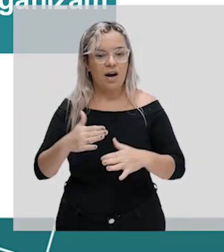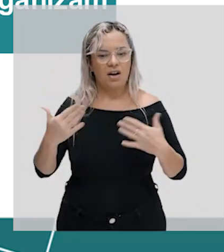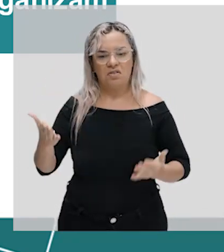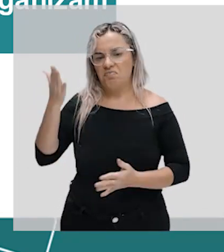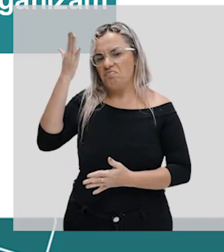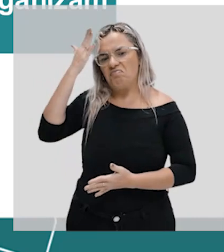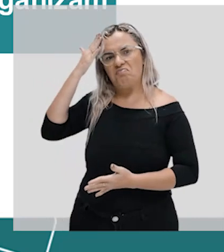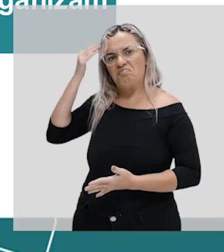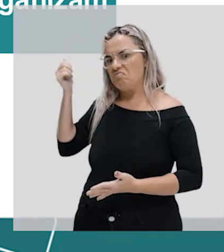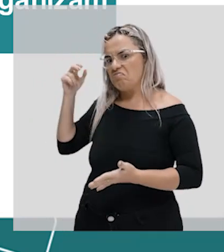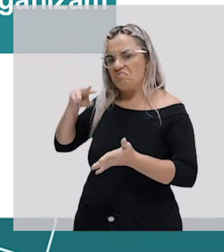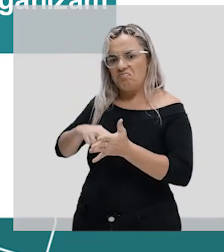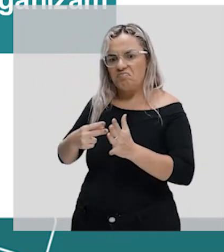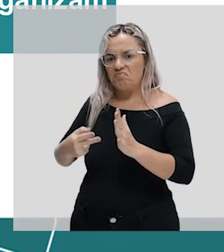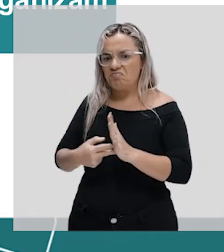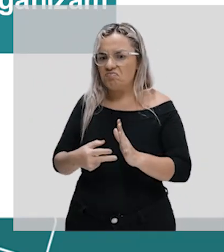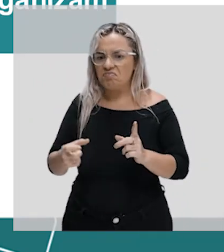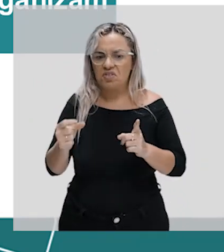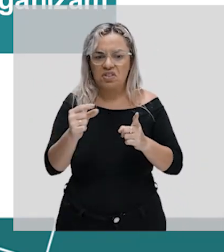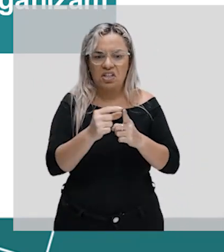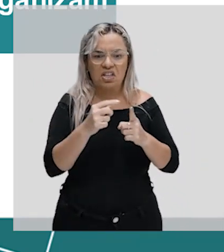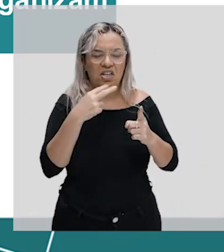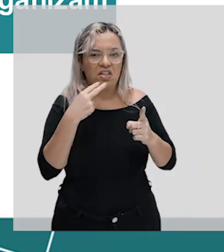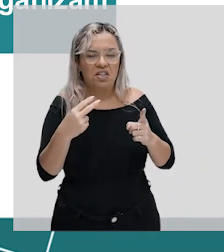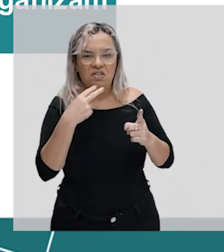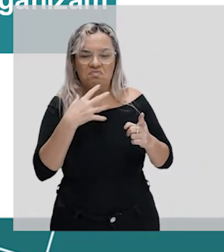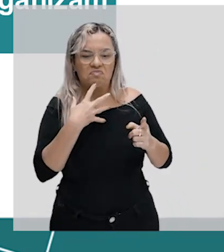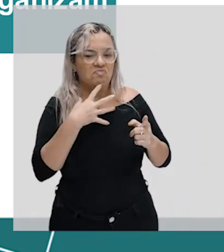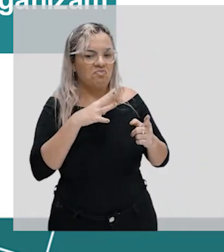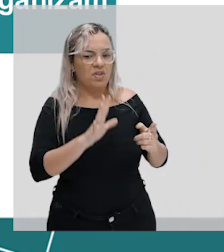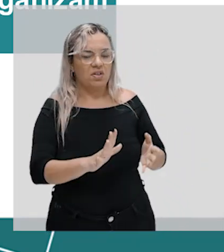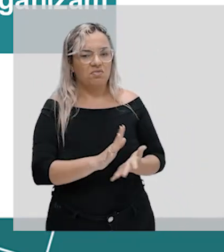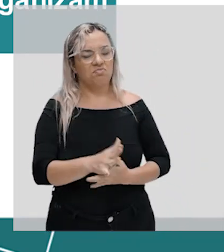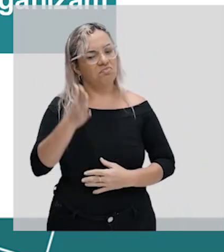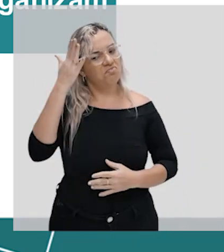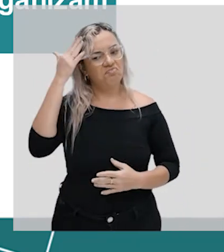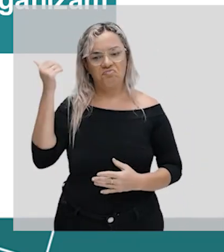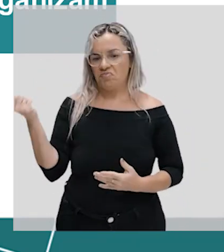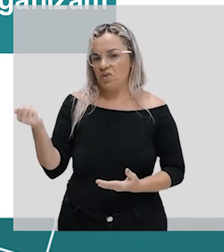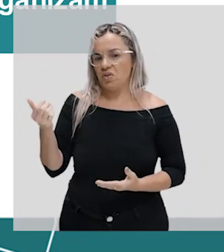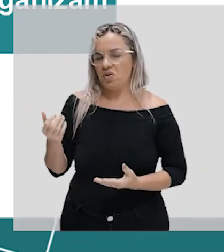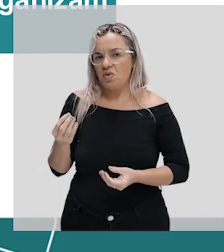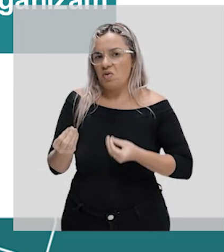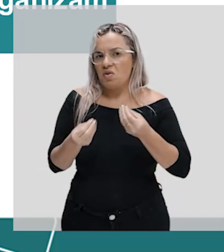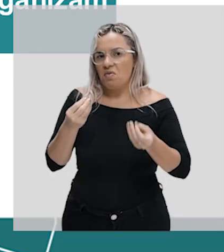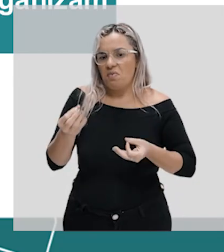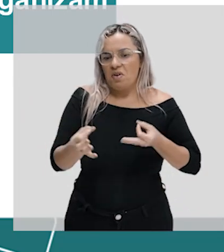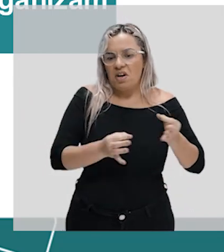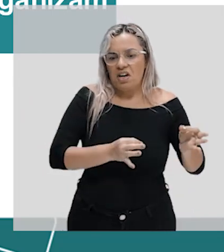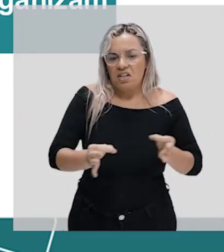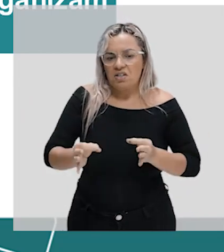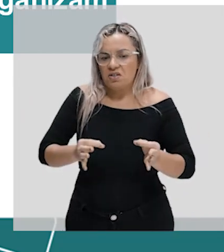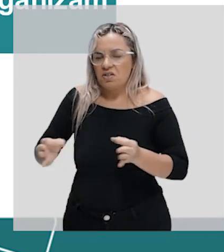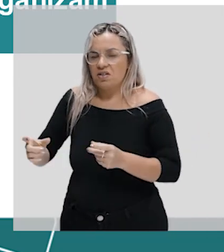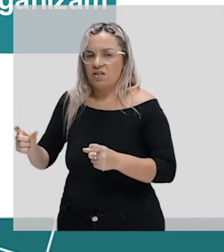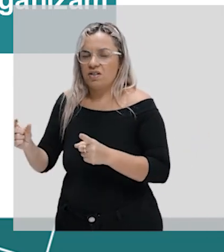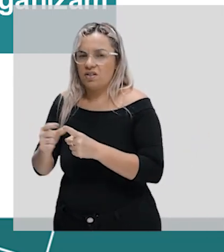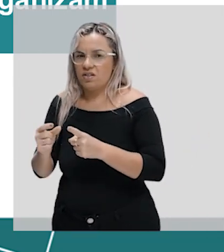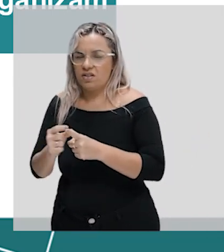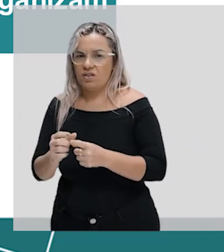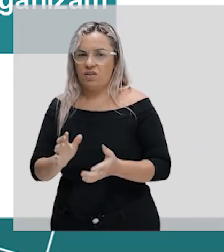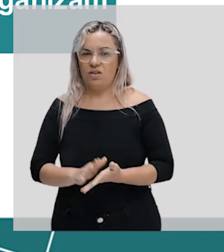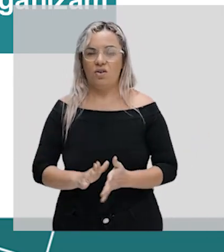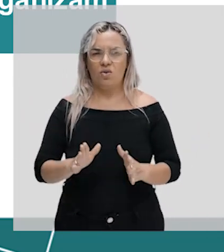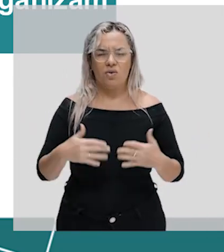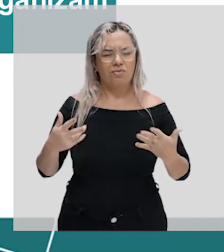significam as palavras daquela língua, não saberia como elas iriam se organizar em sentença. Porque quando a gente vê as coisas em